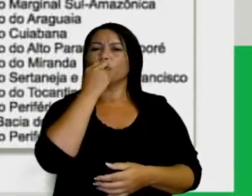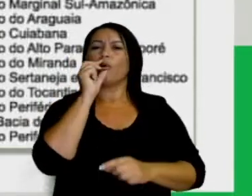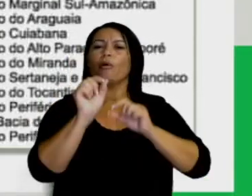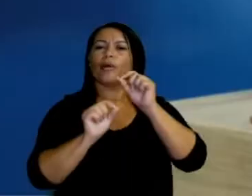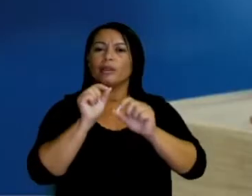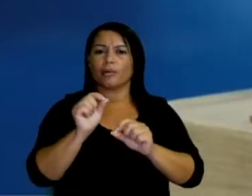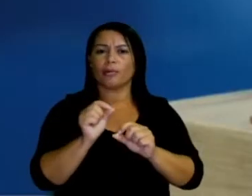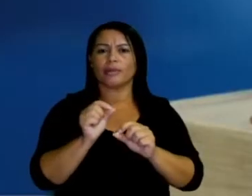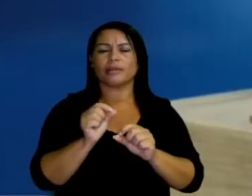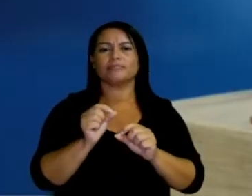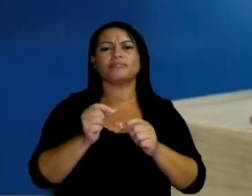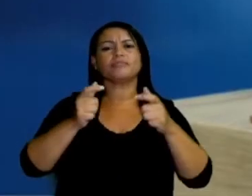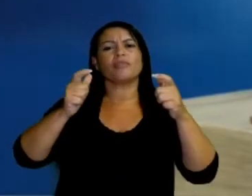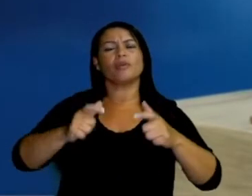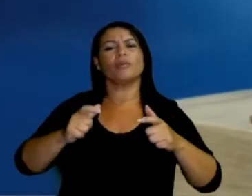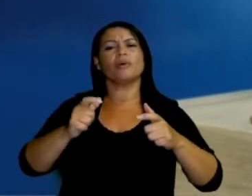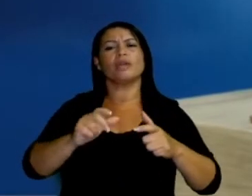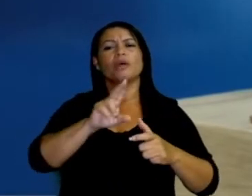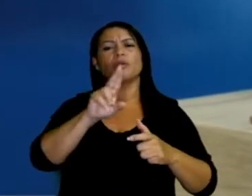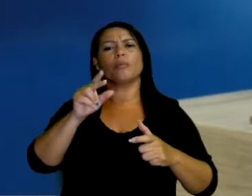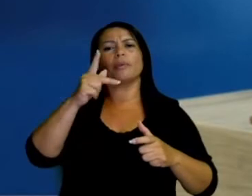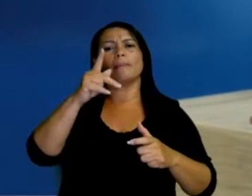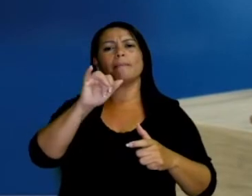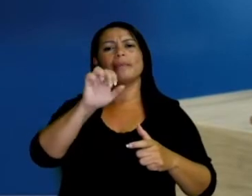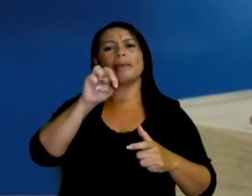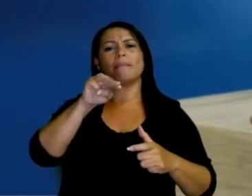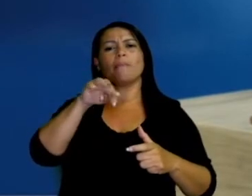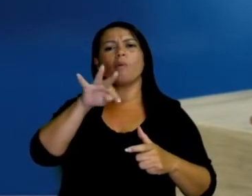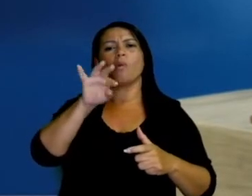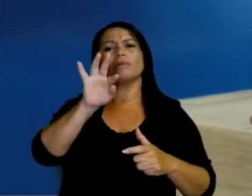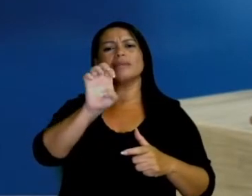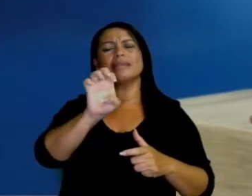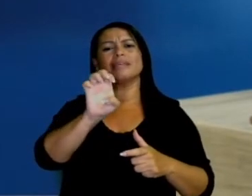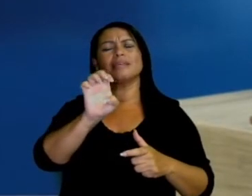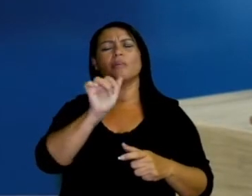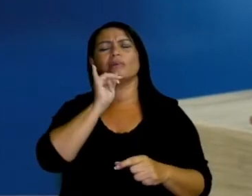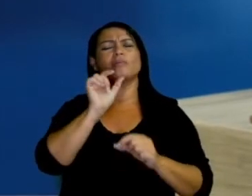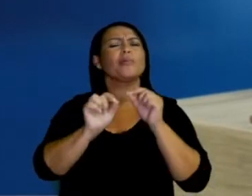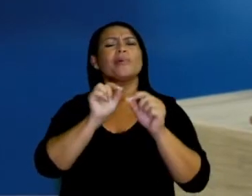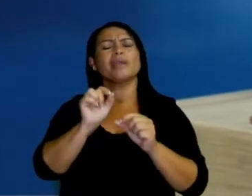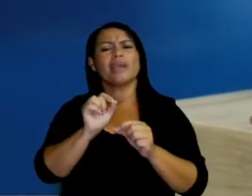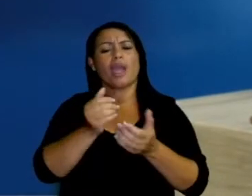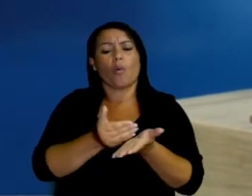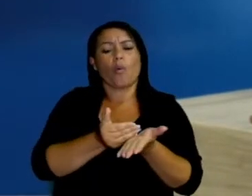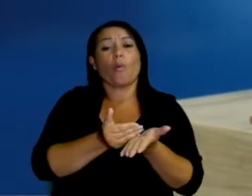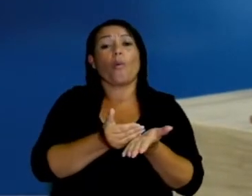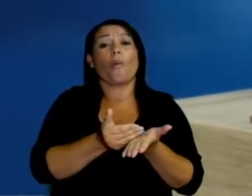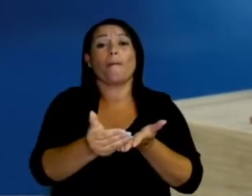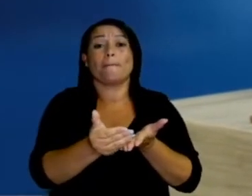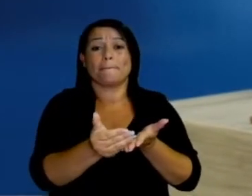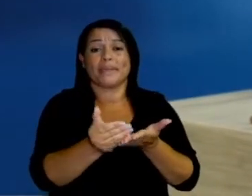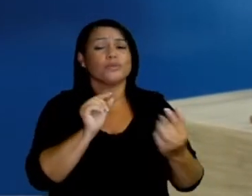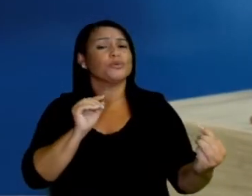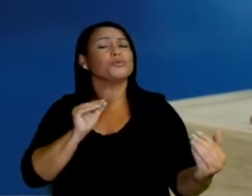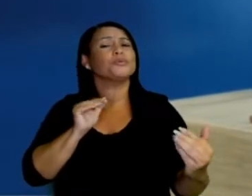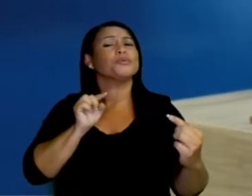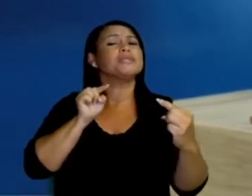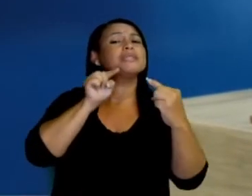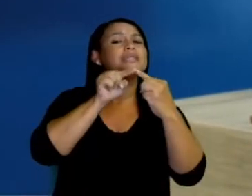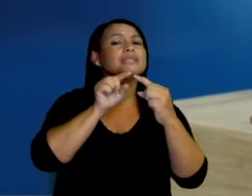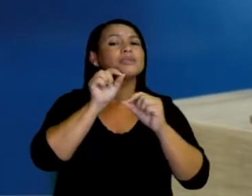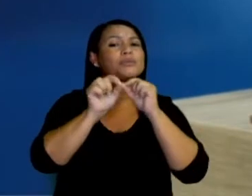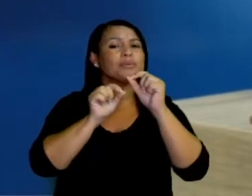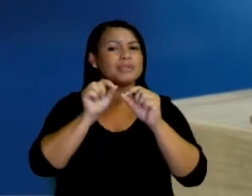área chamada de Piemonte da Borborema. O que é que seria um Piemonte da Borborema? Seria o início, nesse sentido que a gente está vindo aqui do